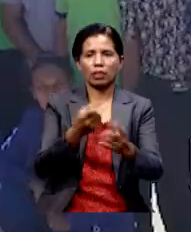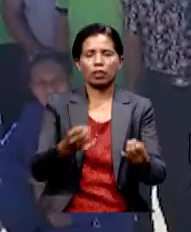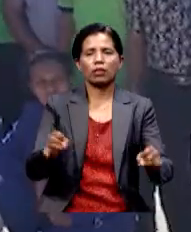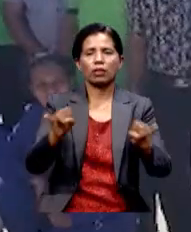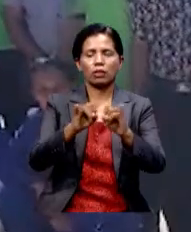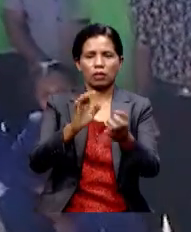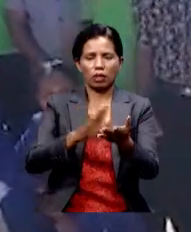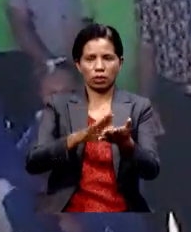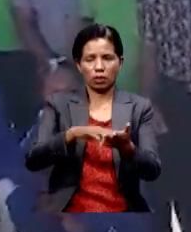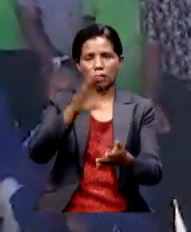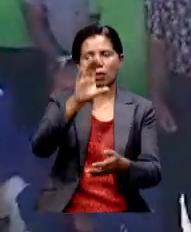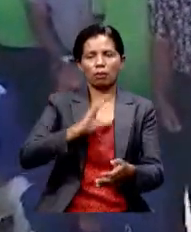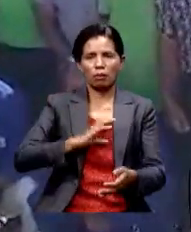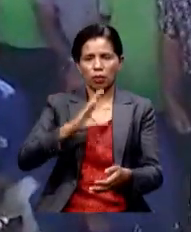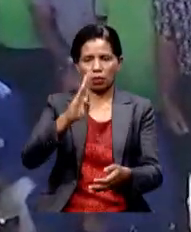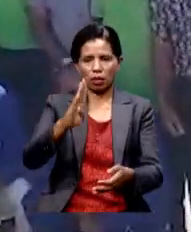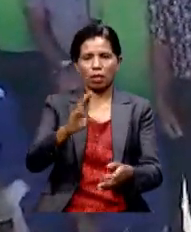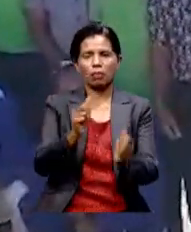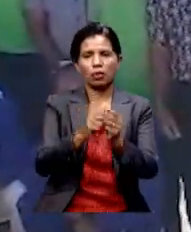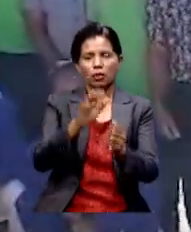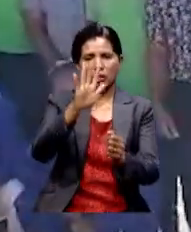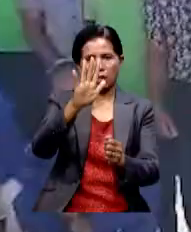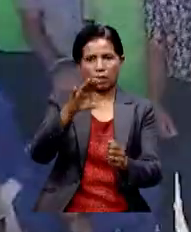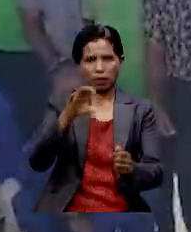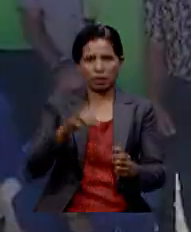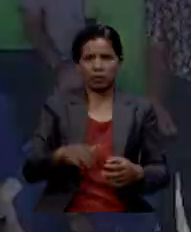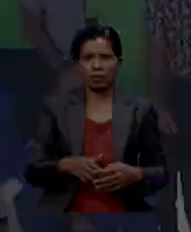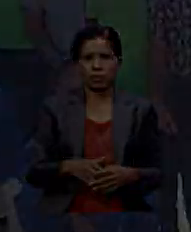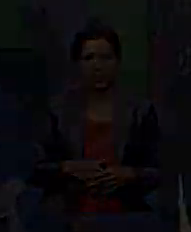Superior Cristal Polo Balcão, Ramutuk Atos Limaresin. Equipa cobertura, GMN.